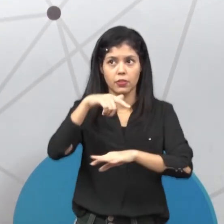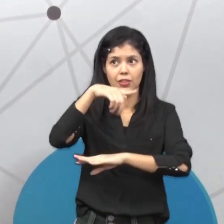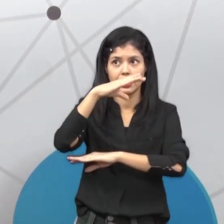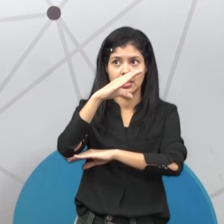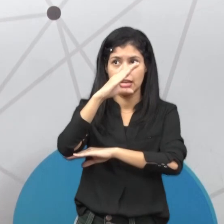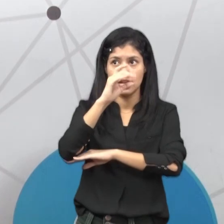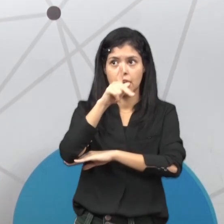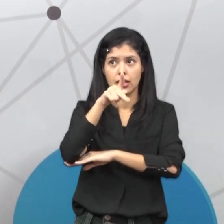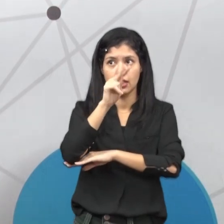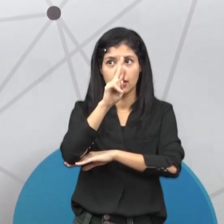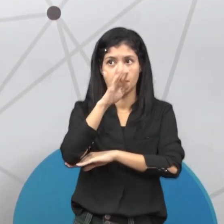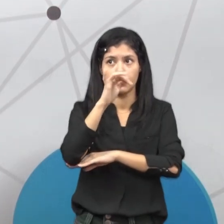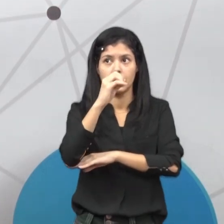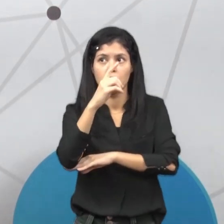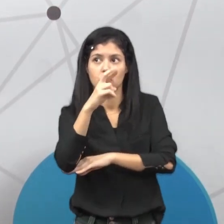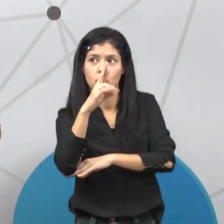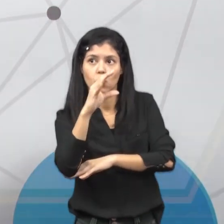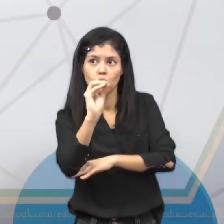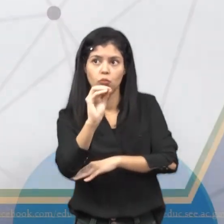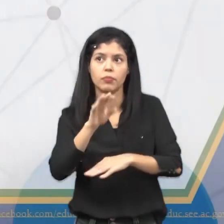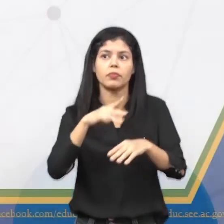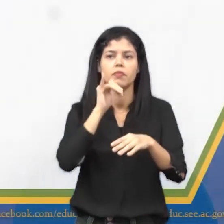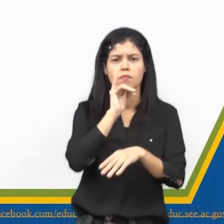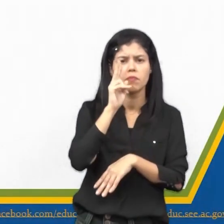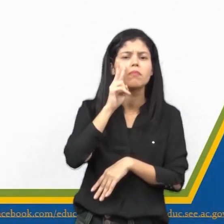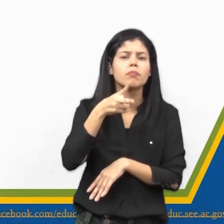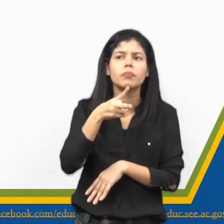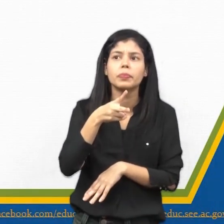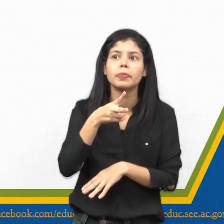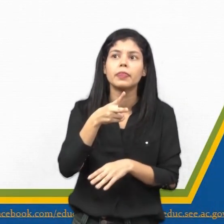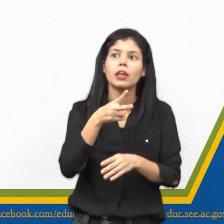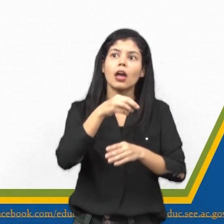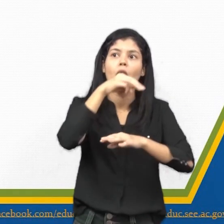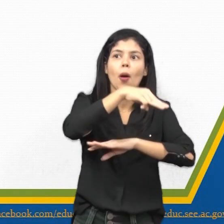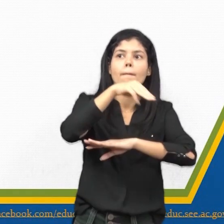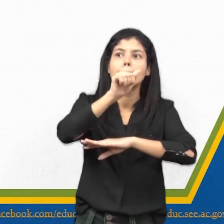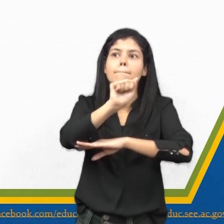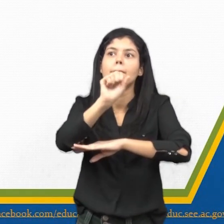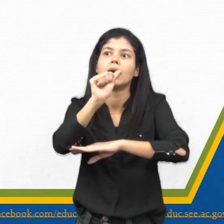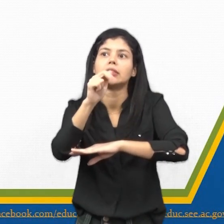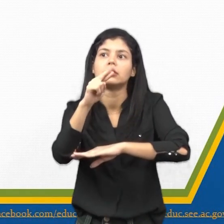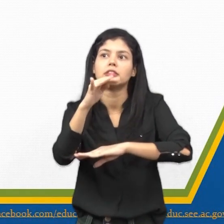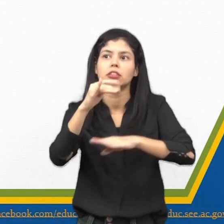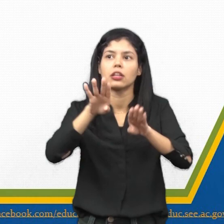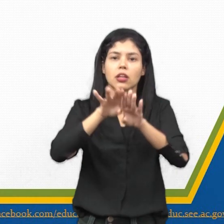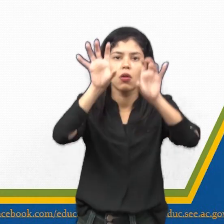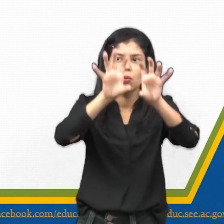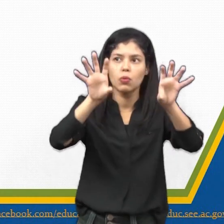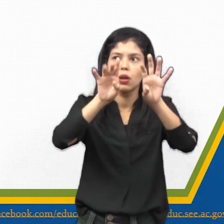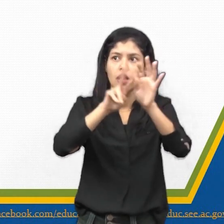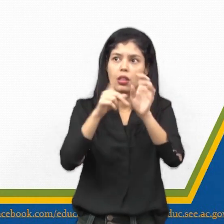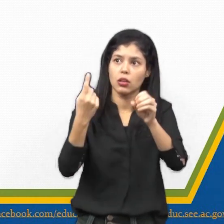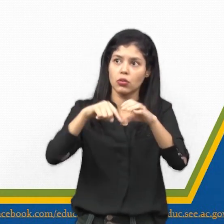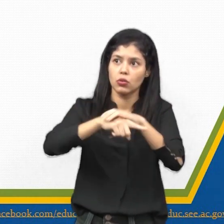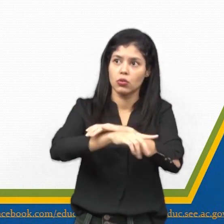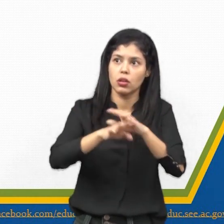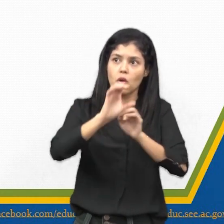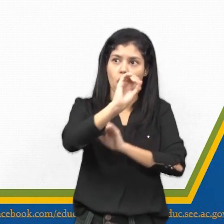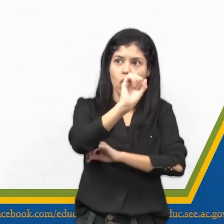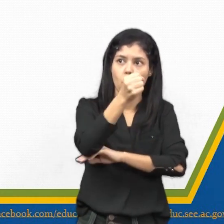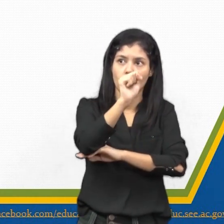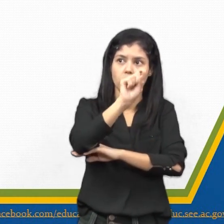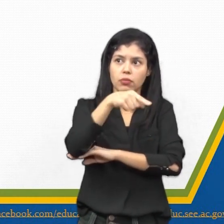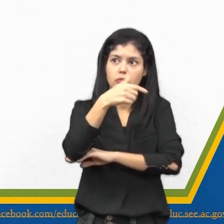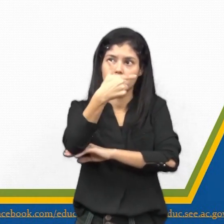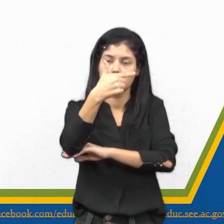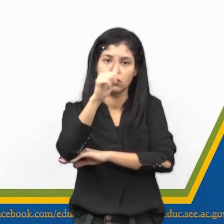Clapeyron. Veja só, a massa de nitrogênio contida em um recipiente de